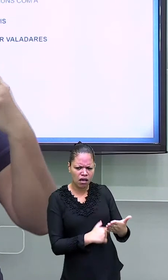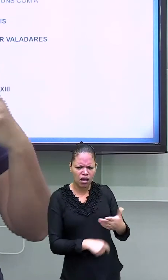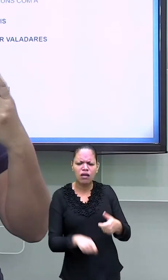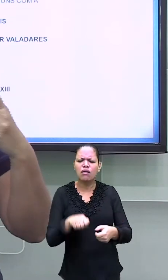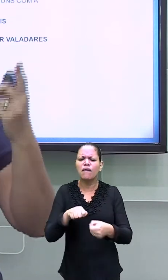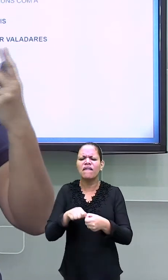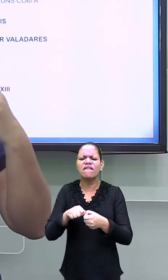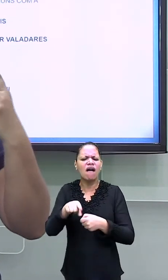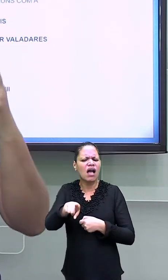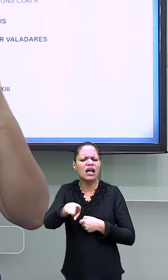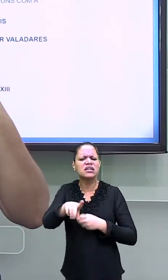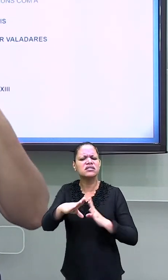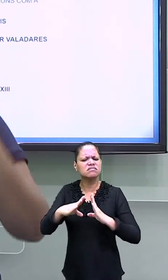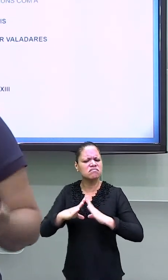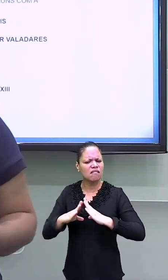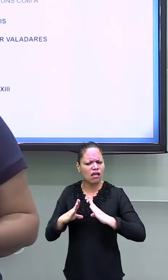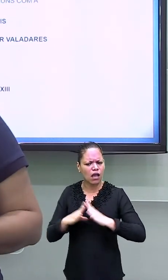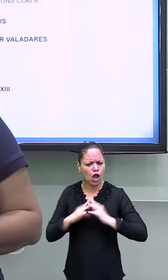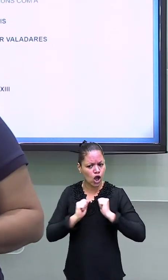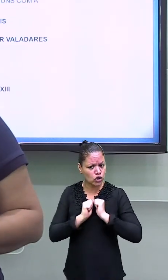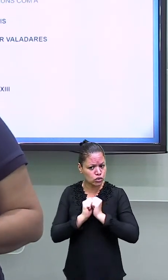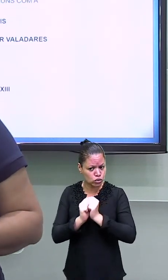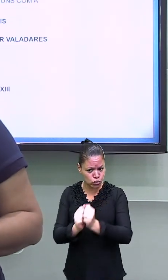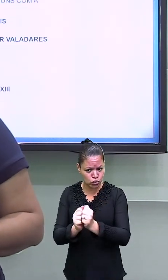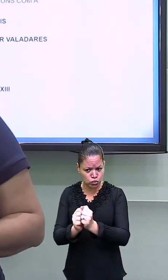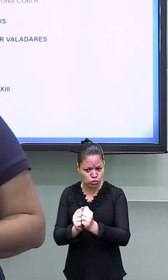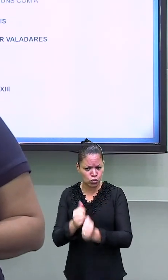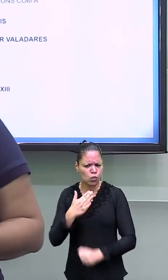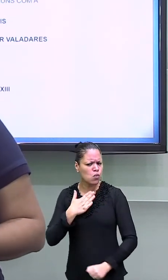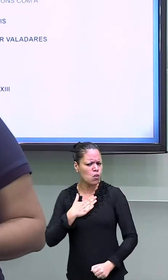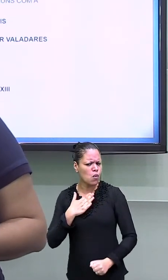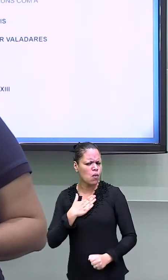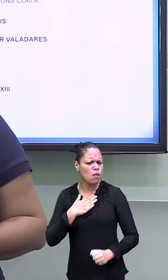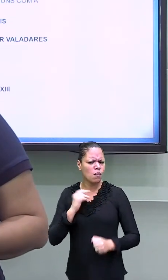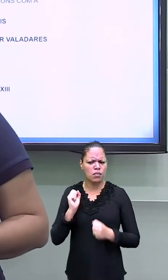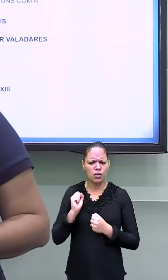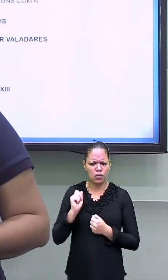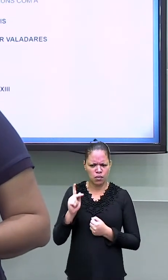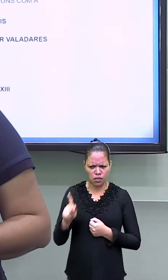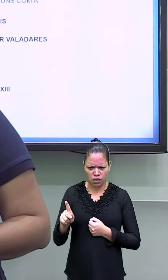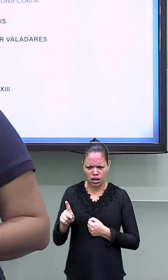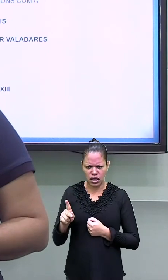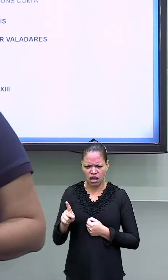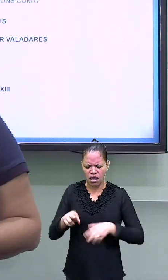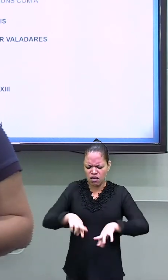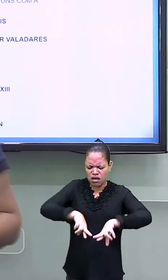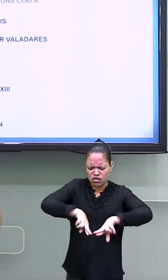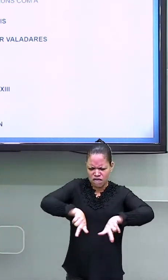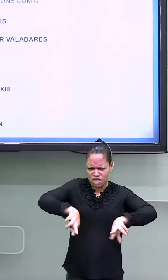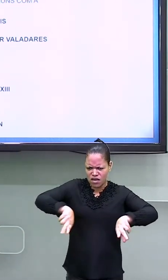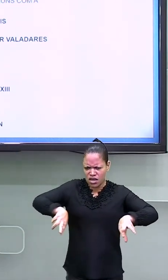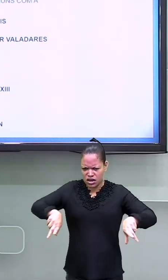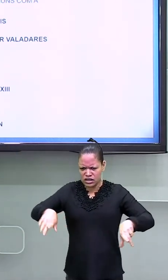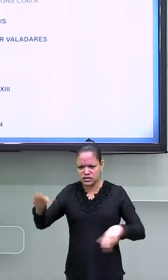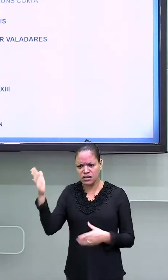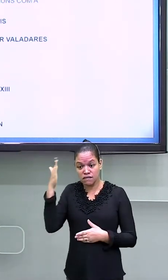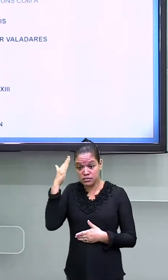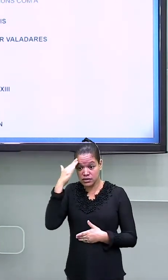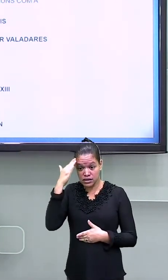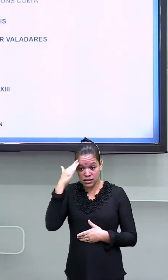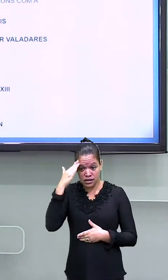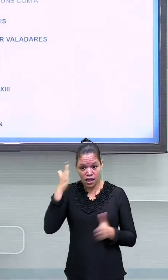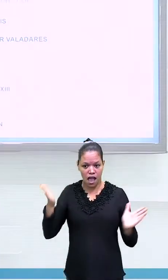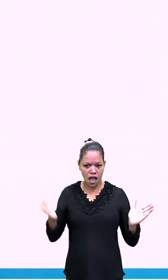ir desenvolvendo e aprender a entender bem qual é essa diferença de substantivo comum por substantivo próprio, tá bom? Vem cá para você